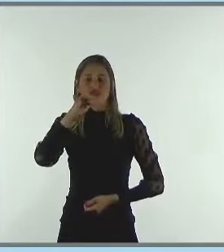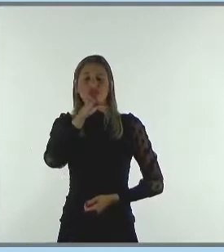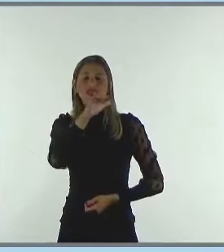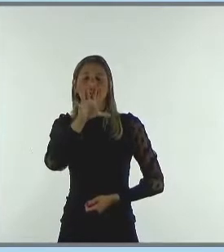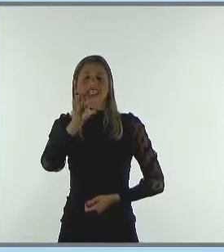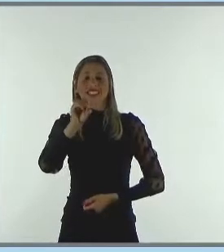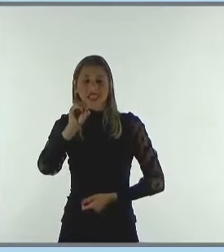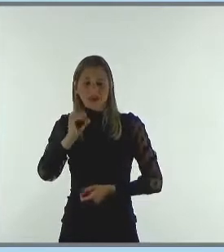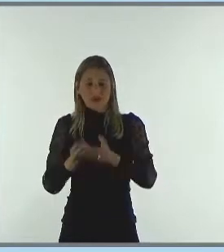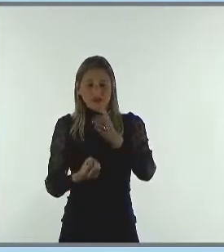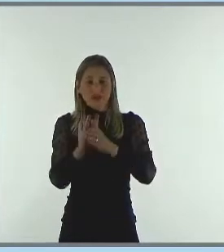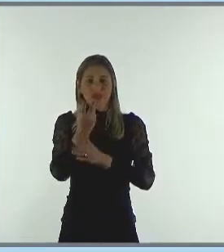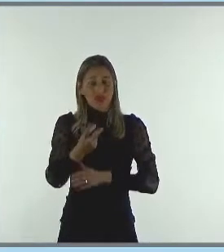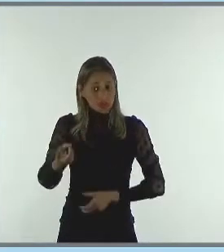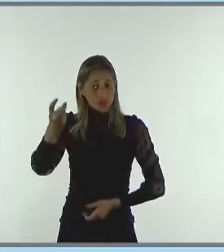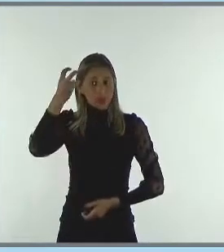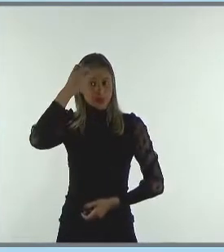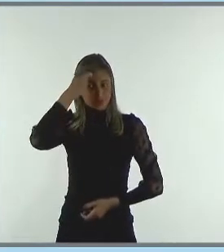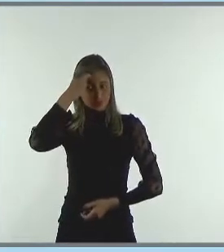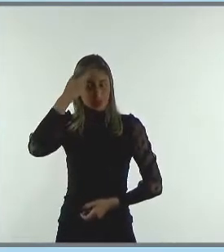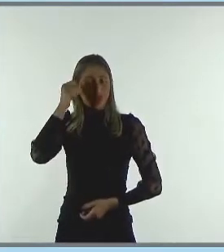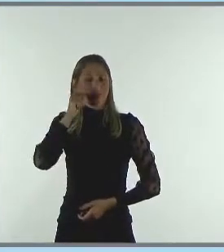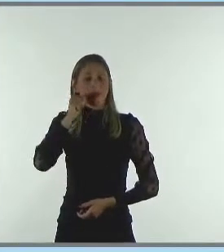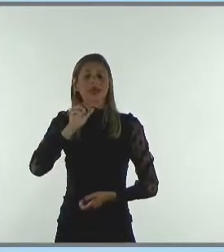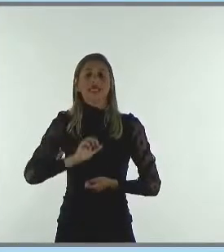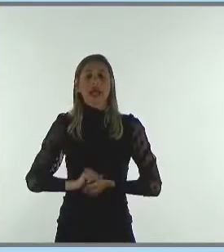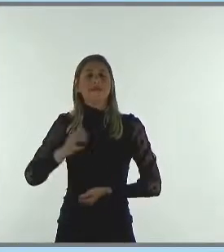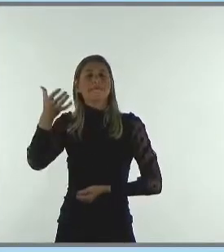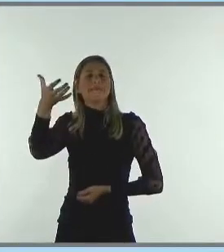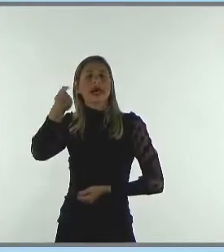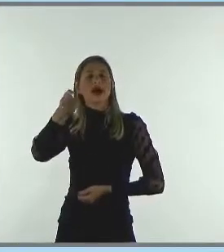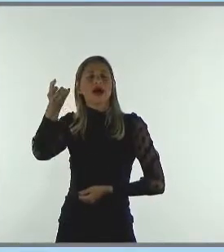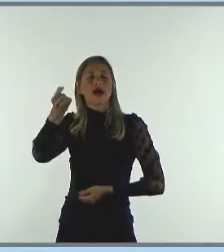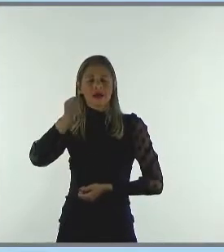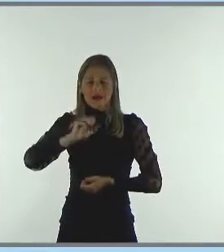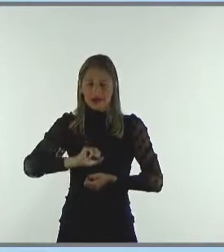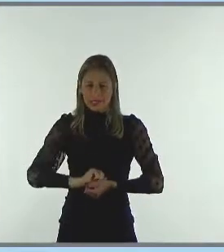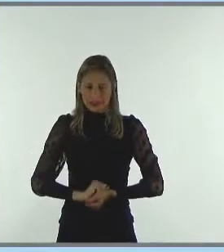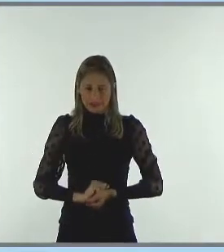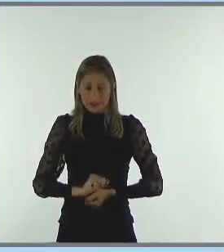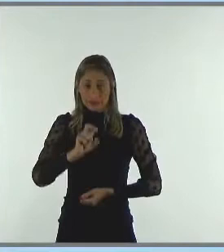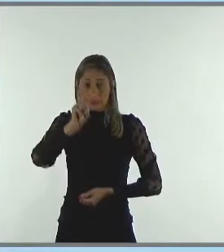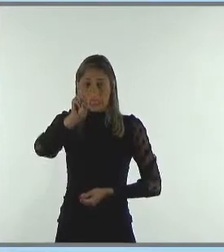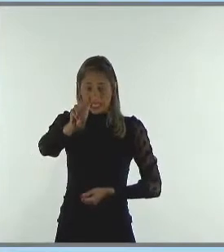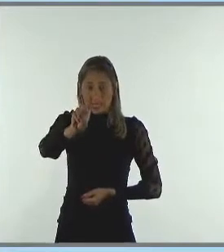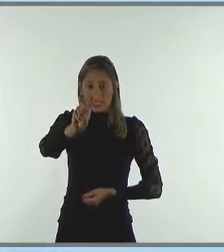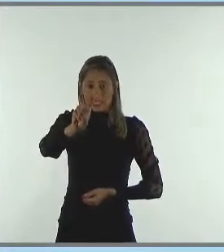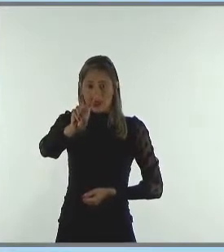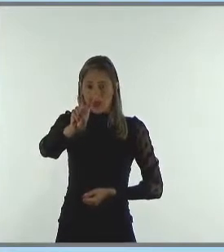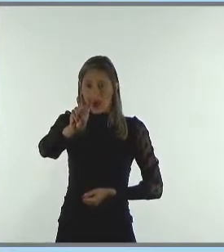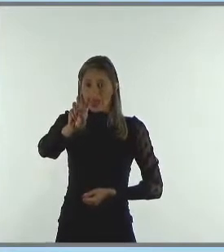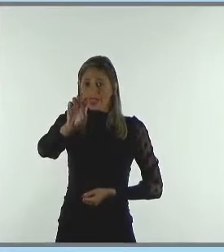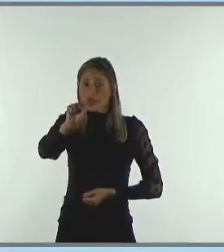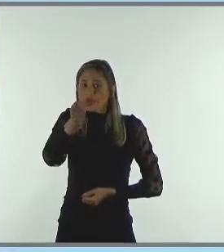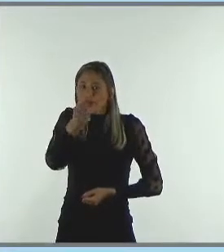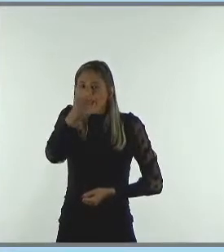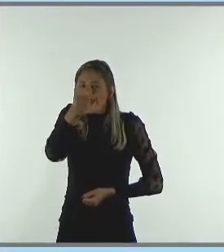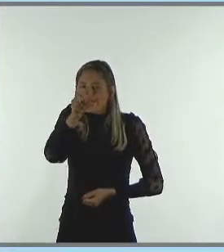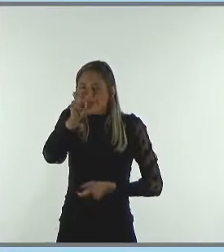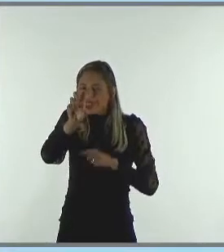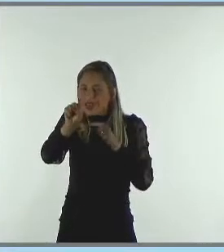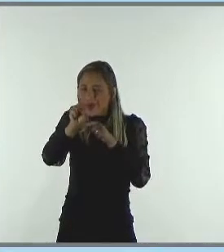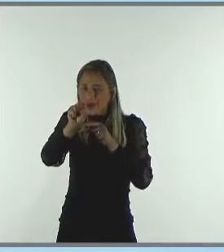de Cultura. Eu sou uma mulher branca, quase 58 anos,